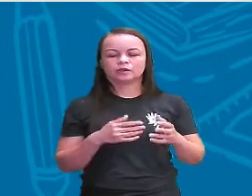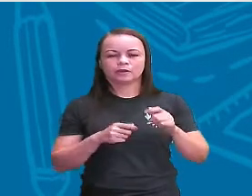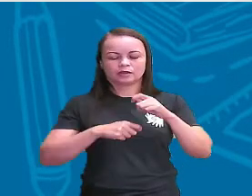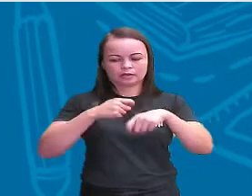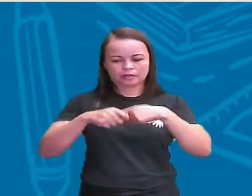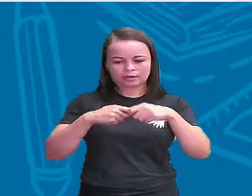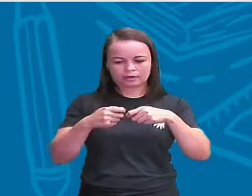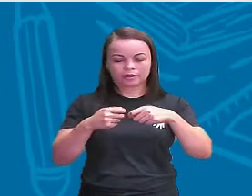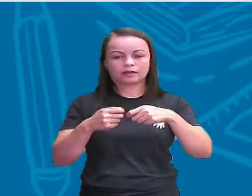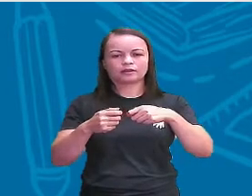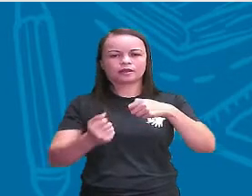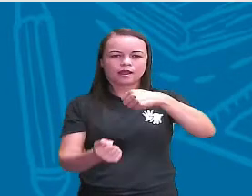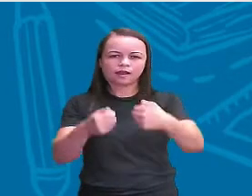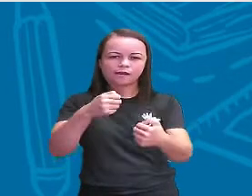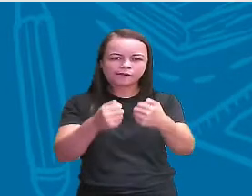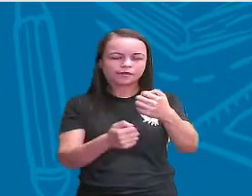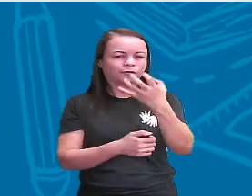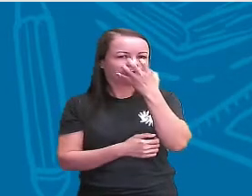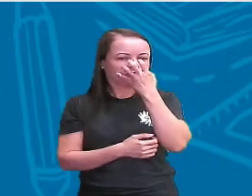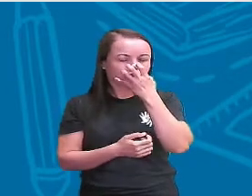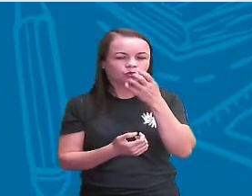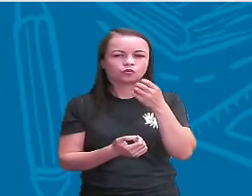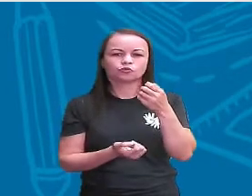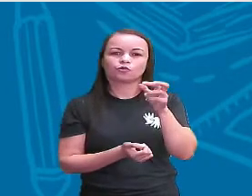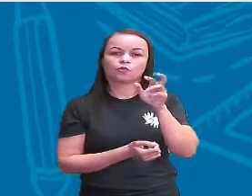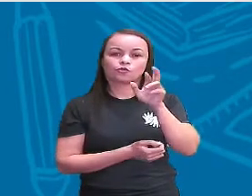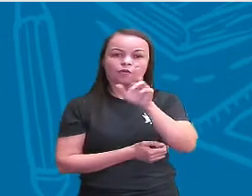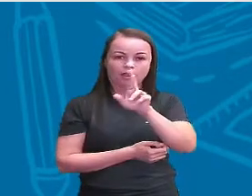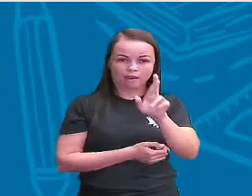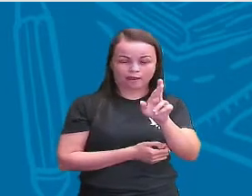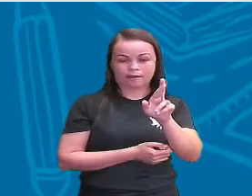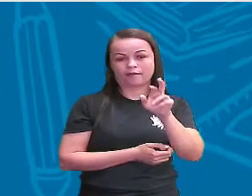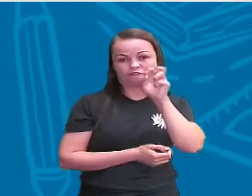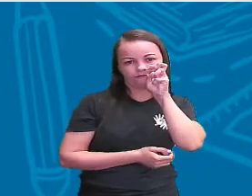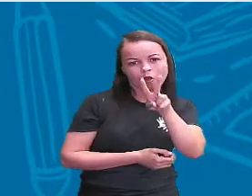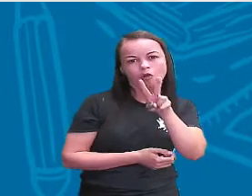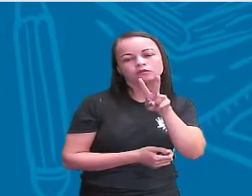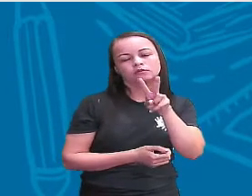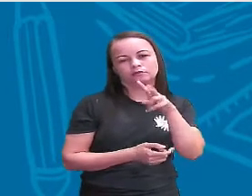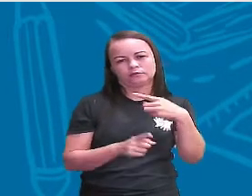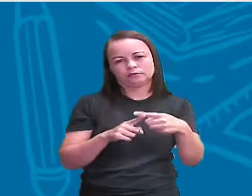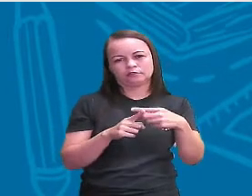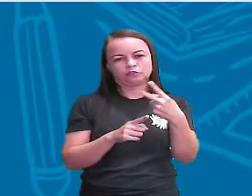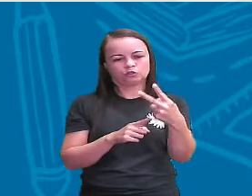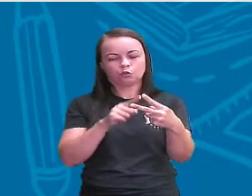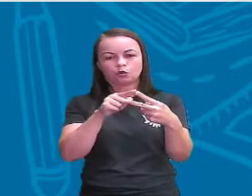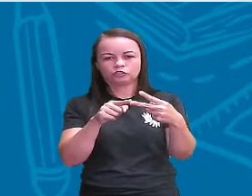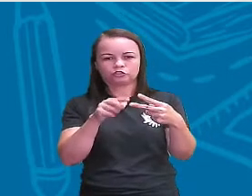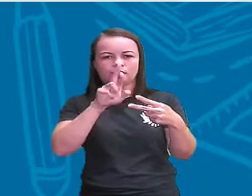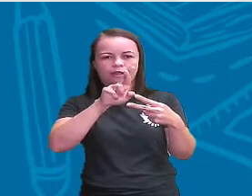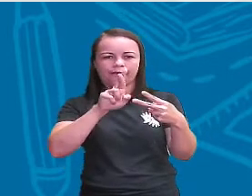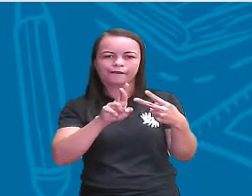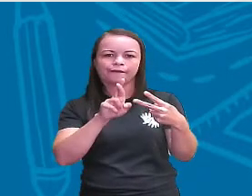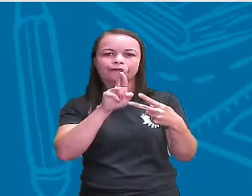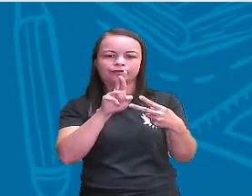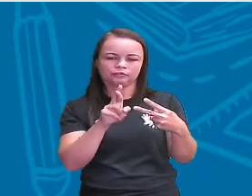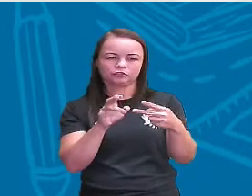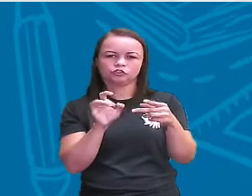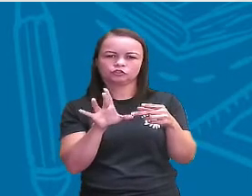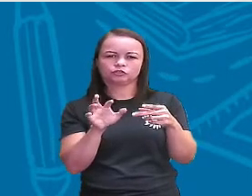carretel, carrinho e cachorro, o R é forte porque eu coloquei dois R's. Se eu tivesse colocado um,